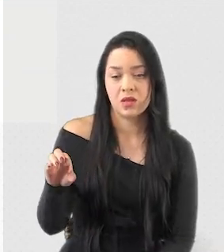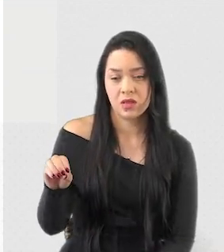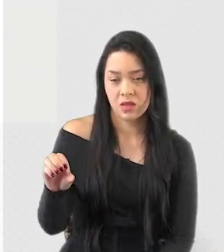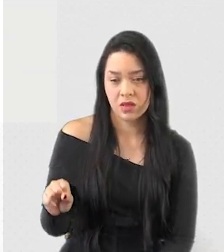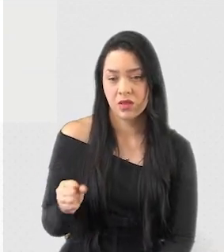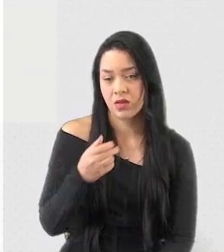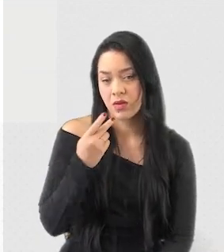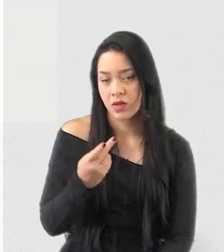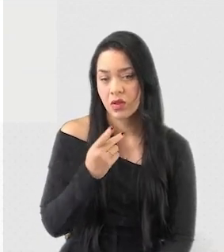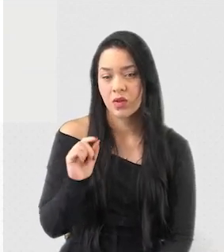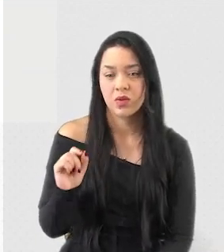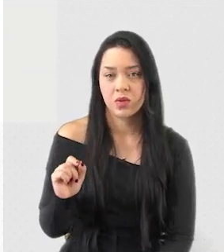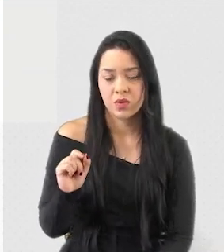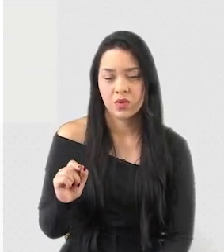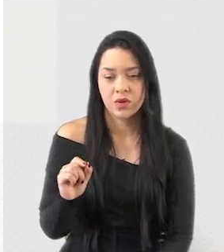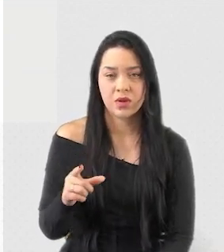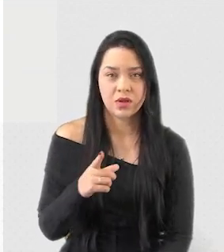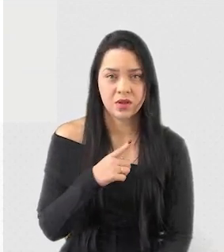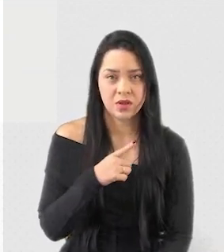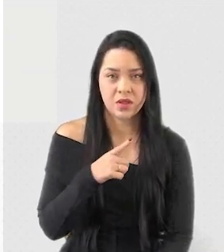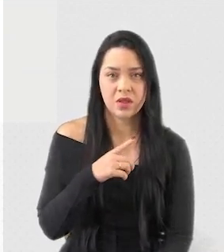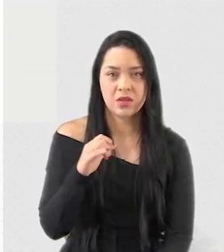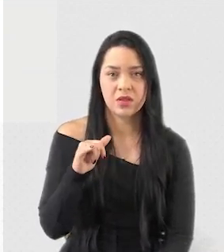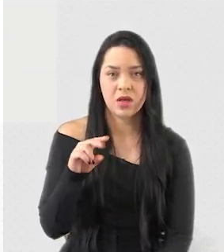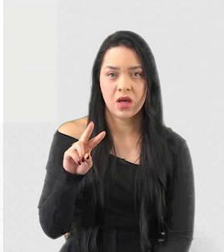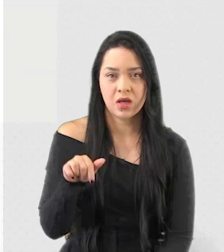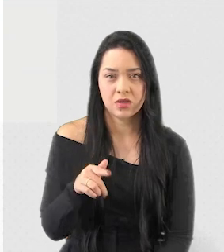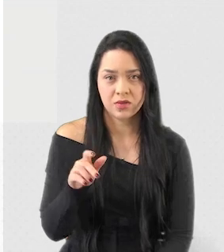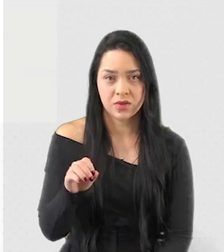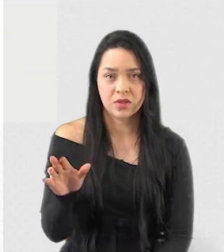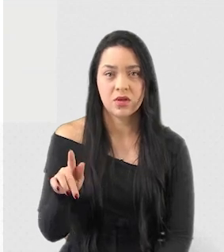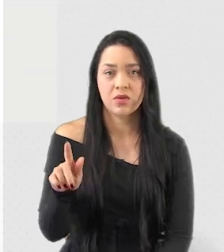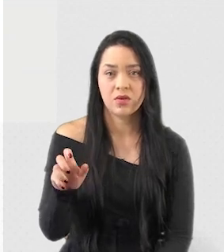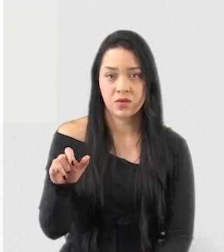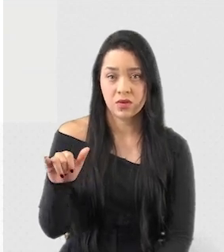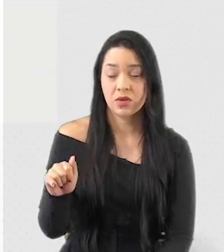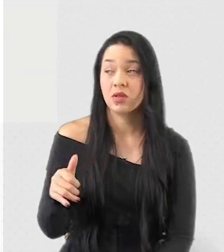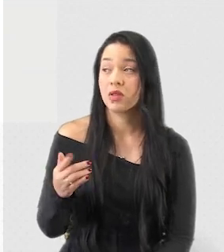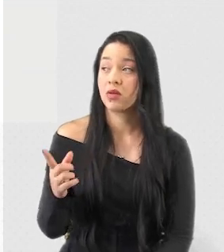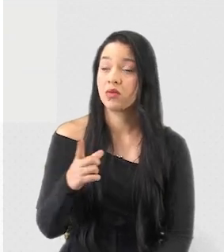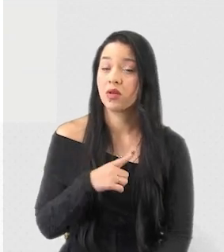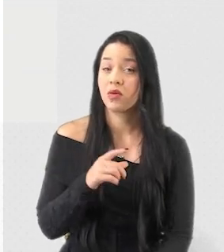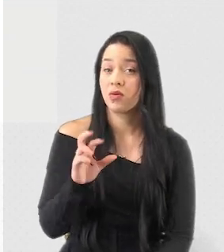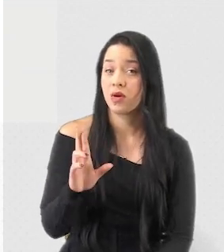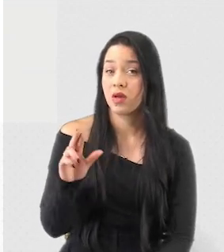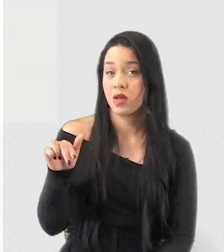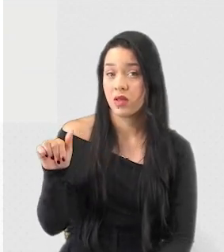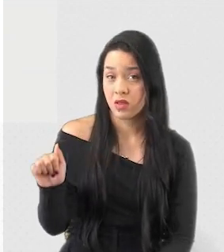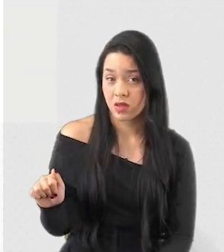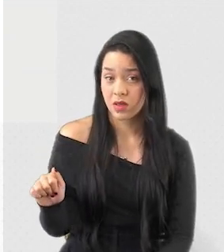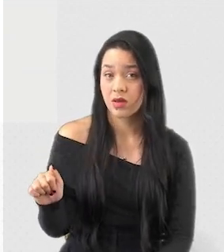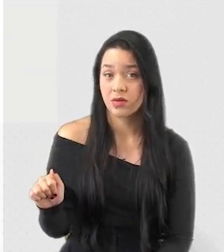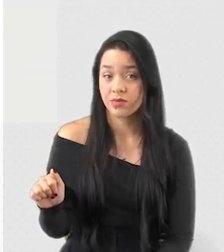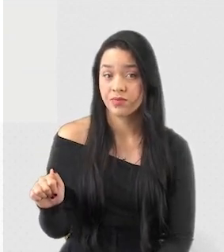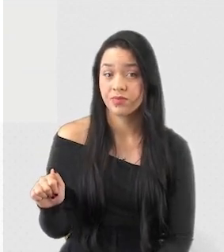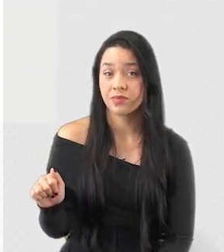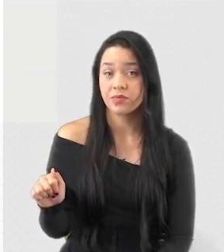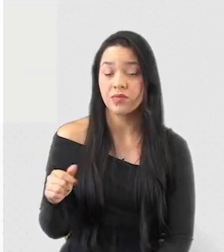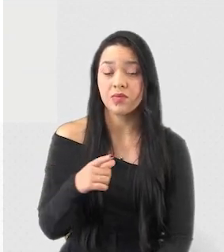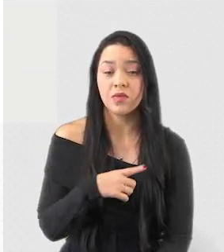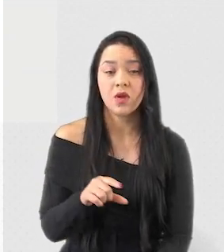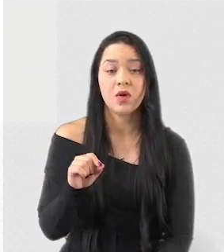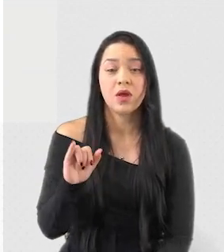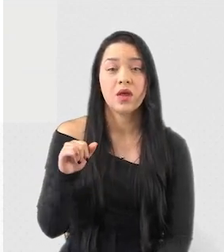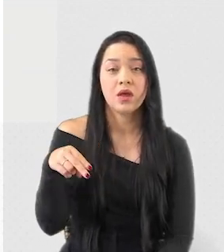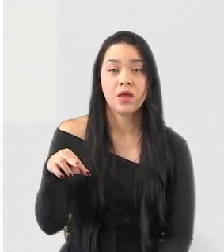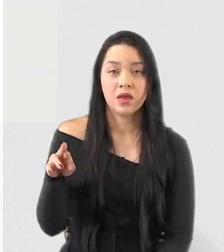aqui mais de ativação gênica, então a gente vai trabalhar dessa forma. Então a gente tem um RNA primitivo que possui